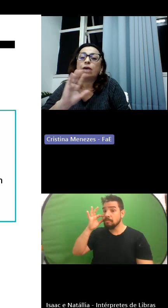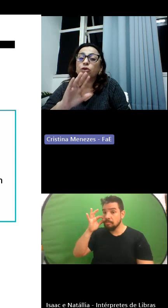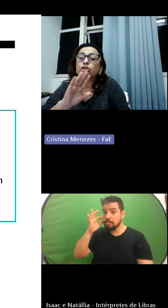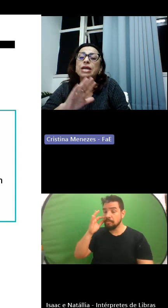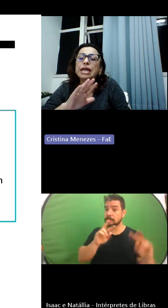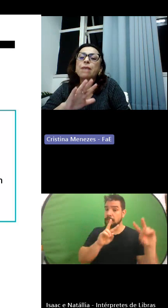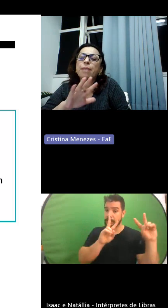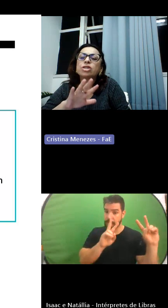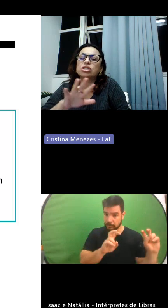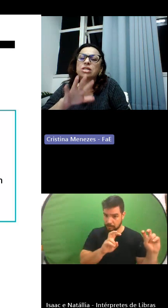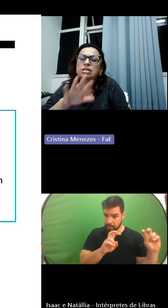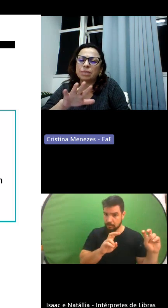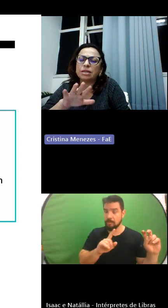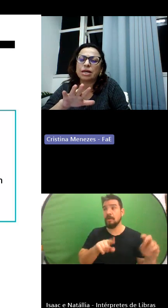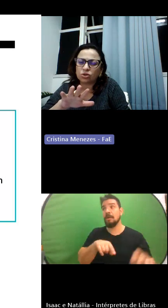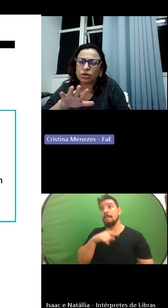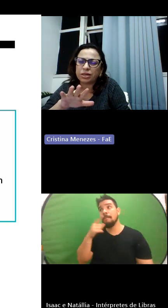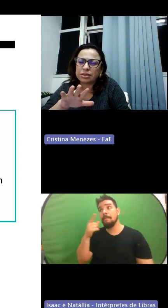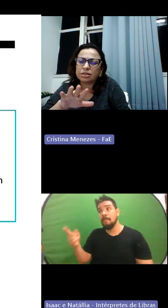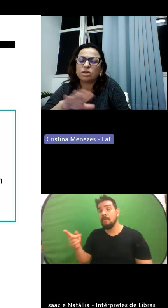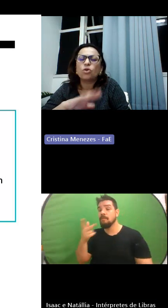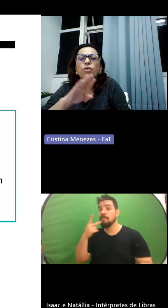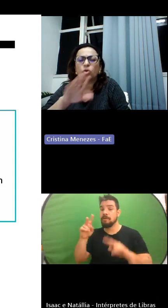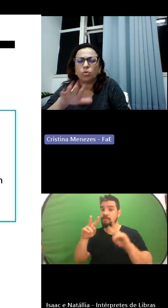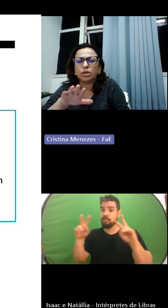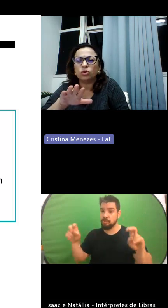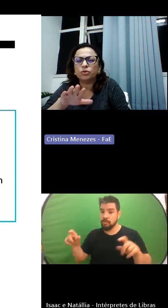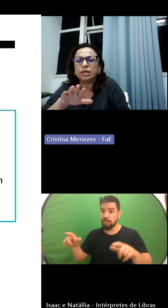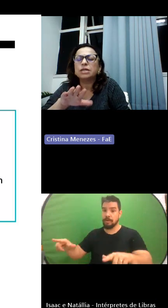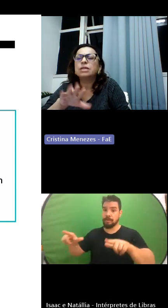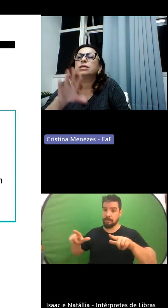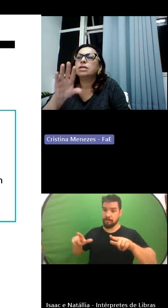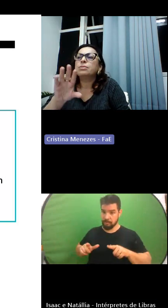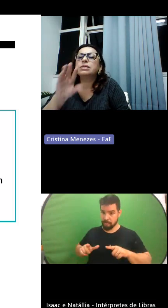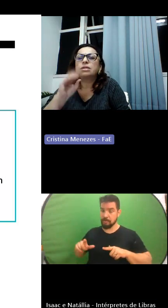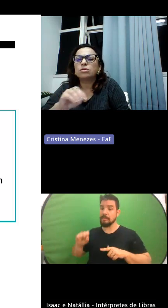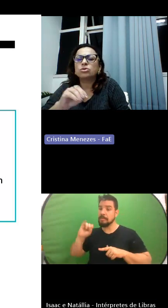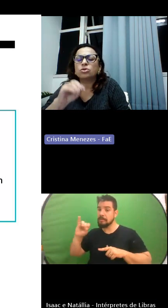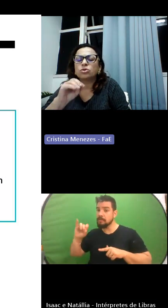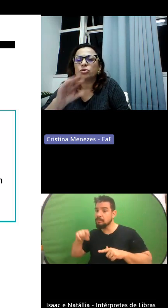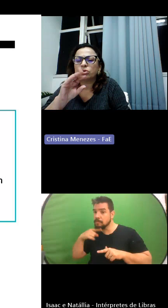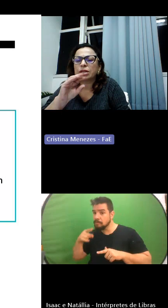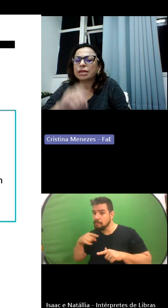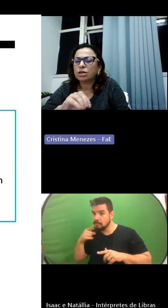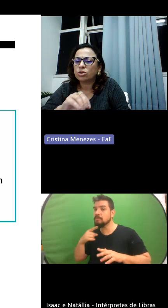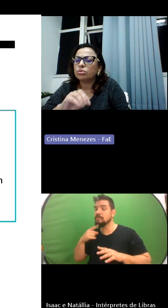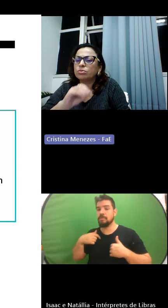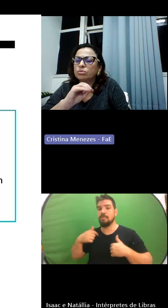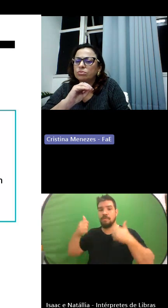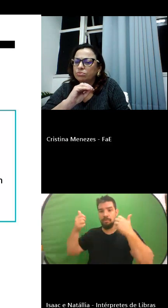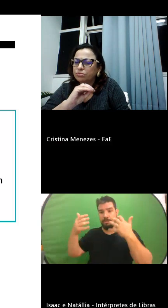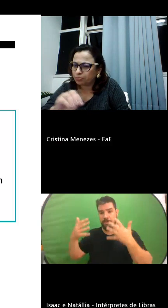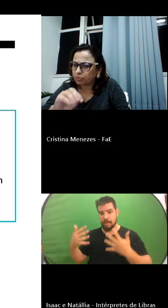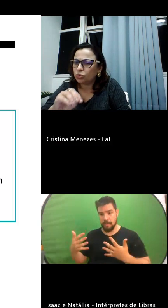Emanuele. Eu vou chegar na parte das habilitações, que houve alguma dúvida, né? Mas então eu estou